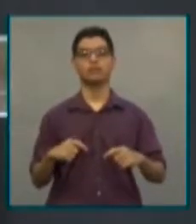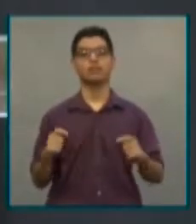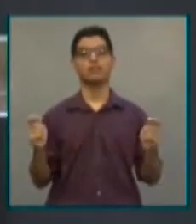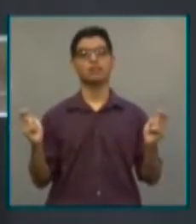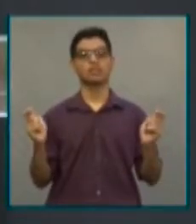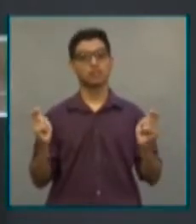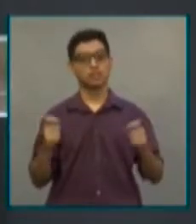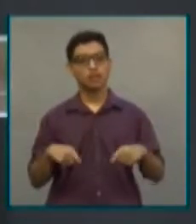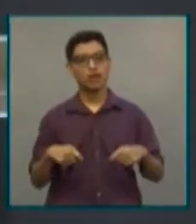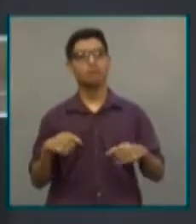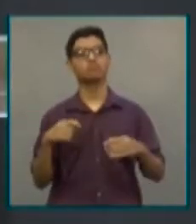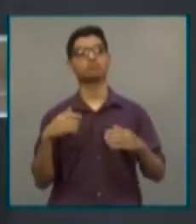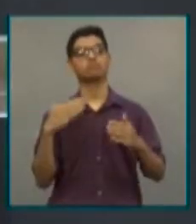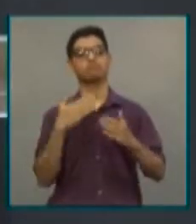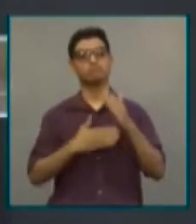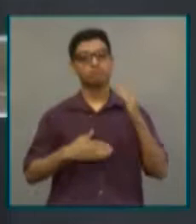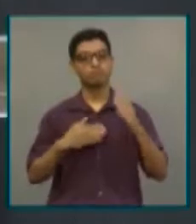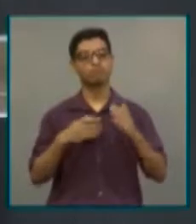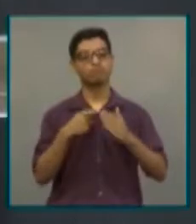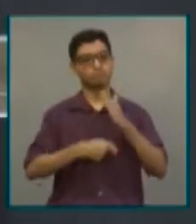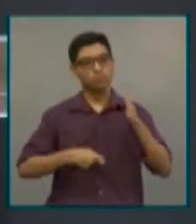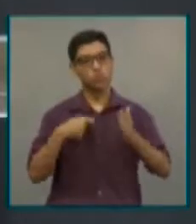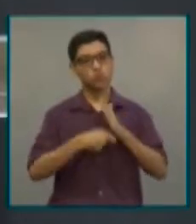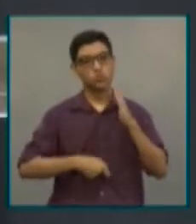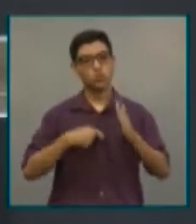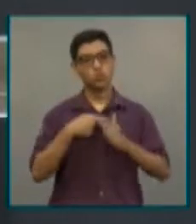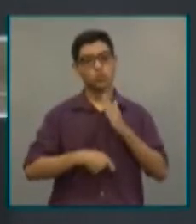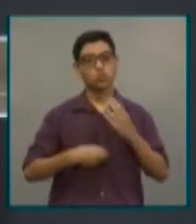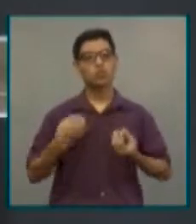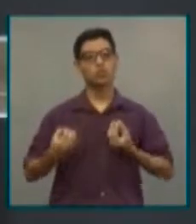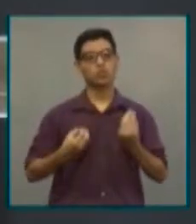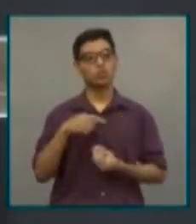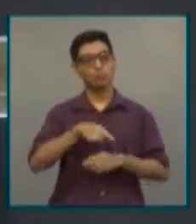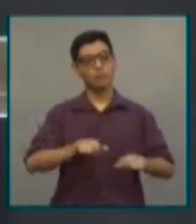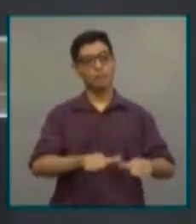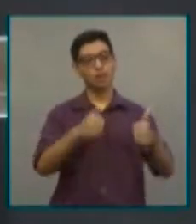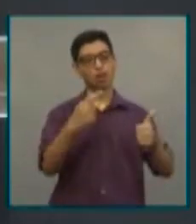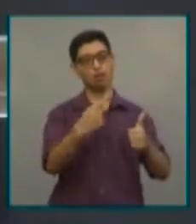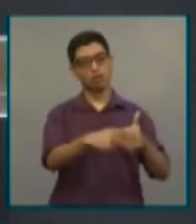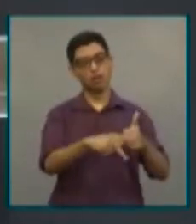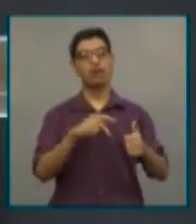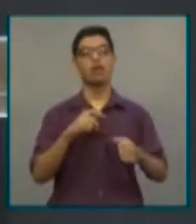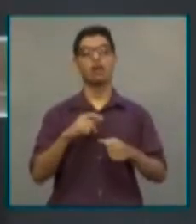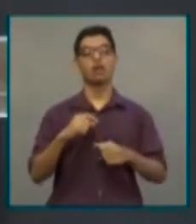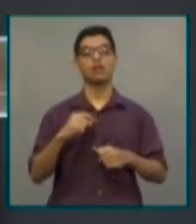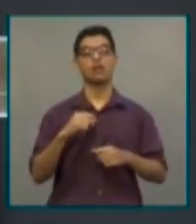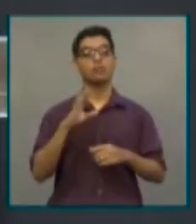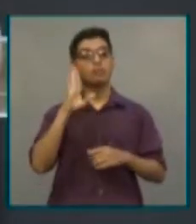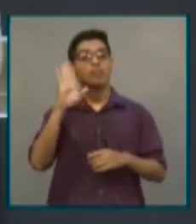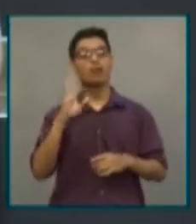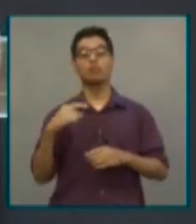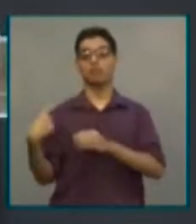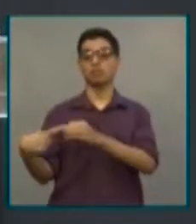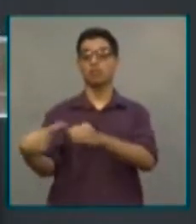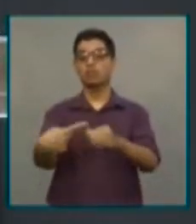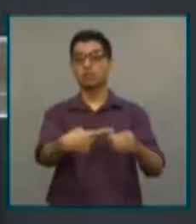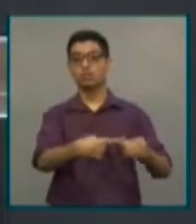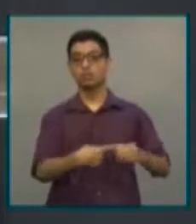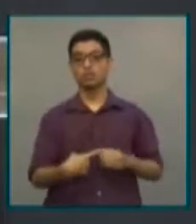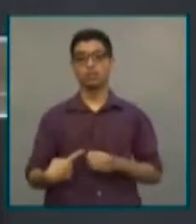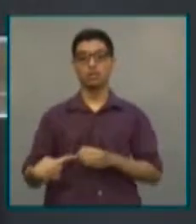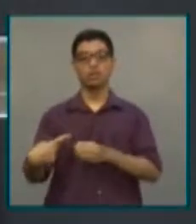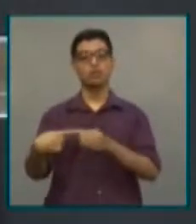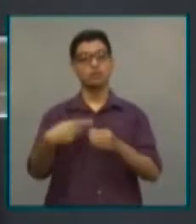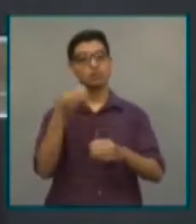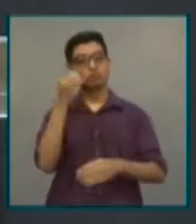para a advocacia. Precisamos ter uma caixa de assistência que tenha um braço forte no interior. A advocacia